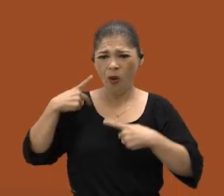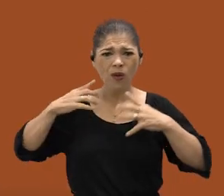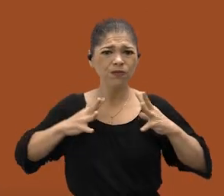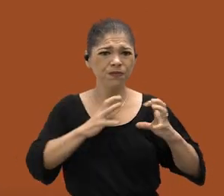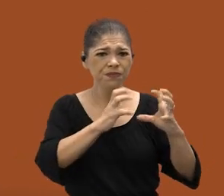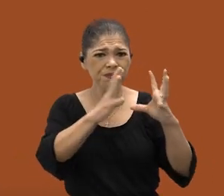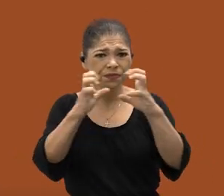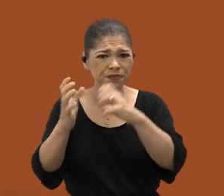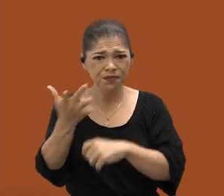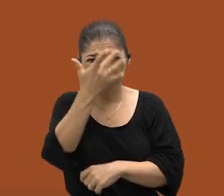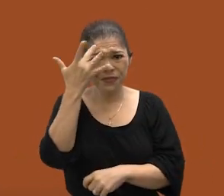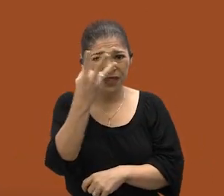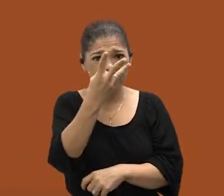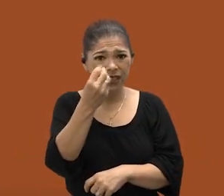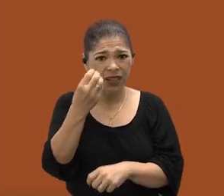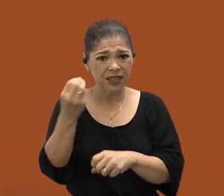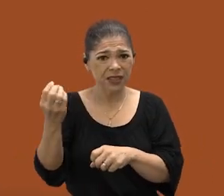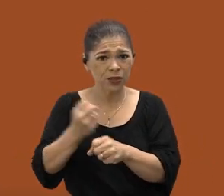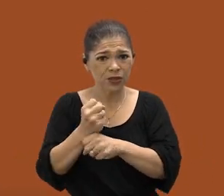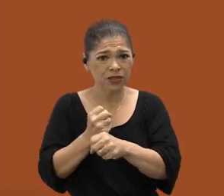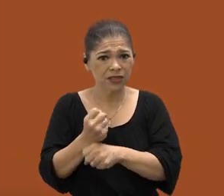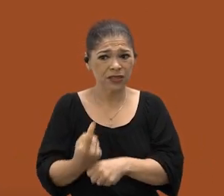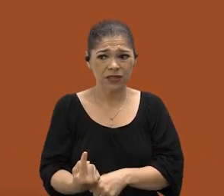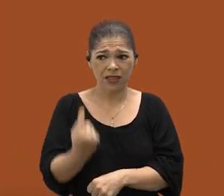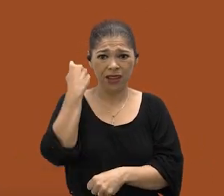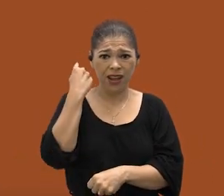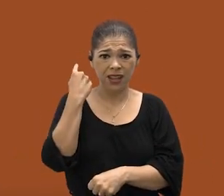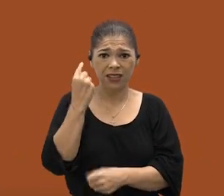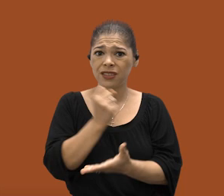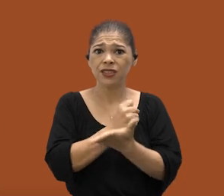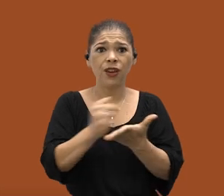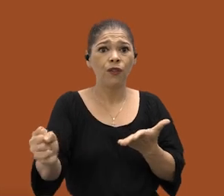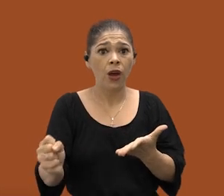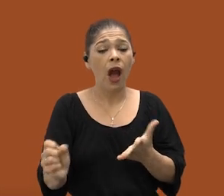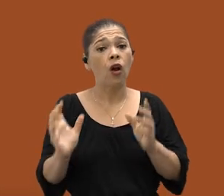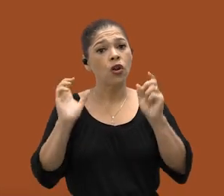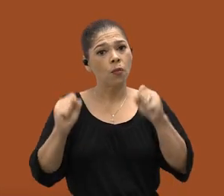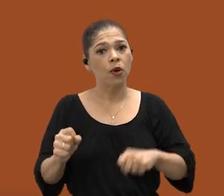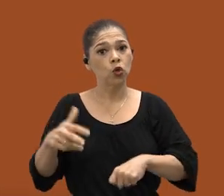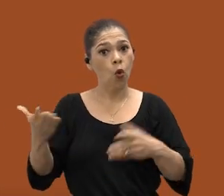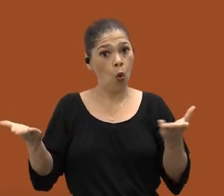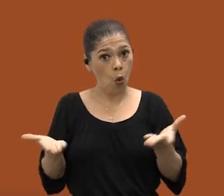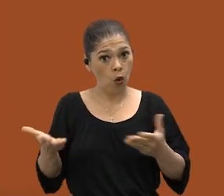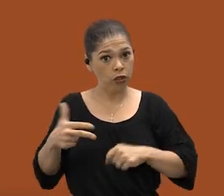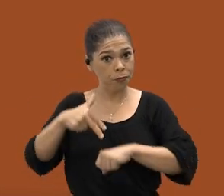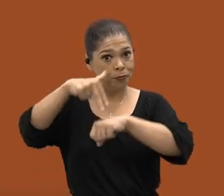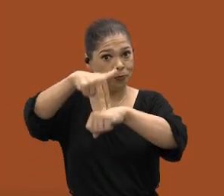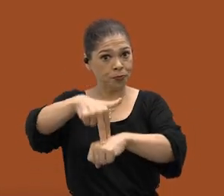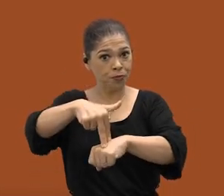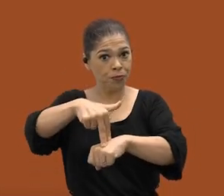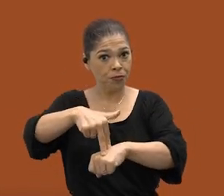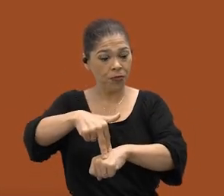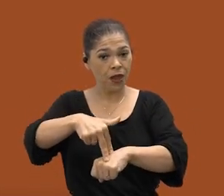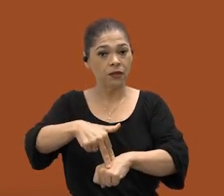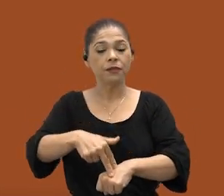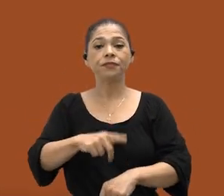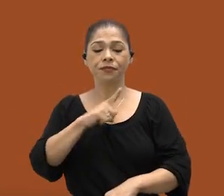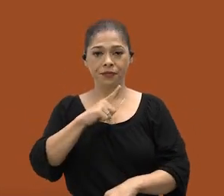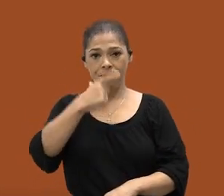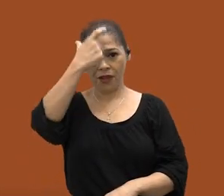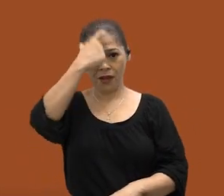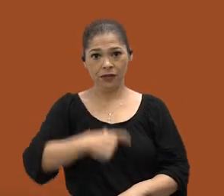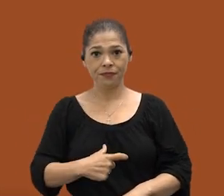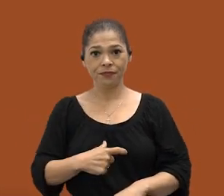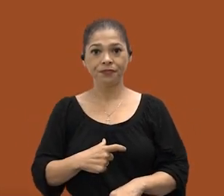de 300 anos atrás porque não tem o que fazer nesse sentido agora eu posso me posicionar esclarecer e